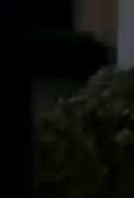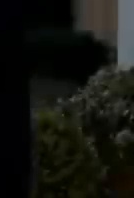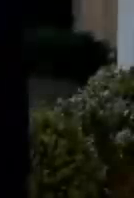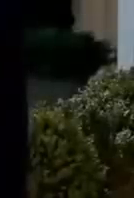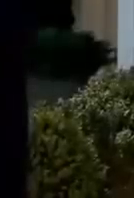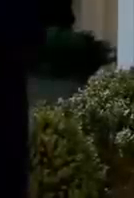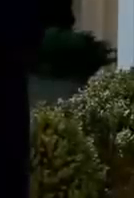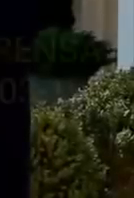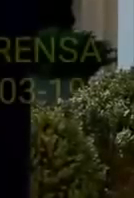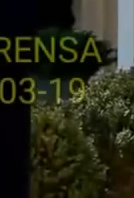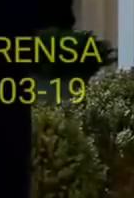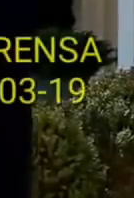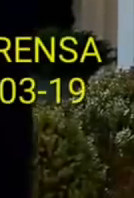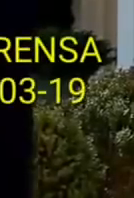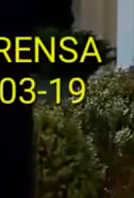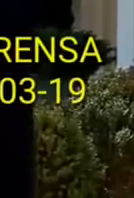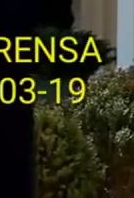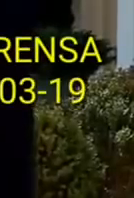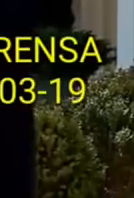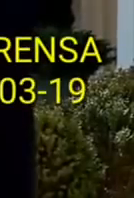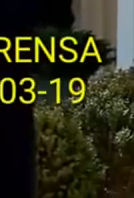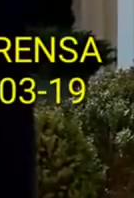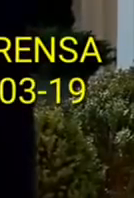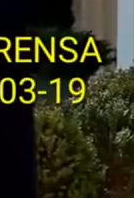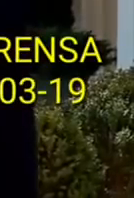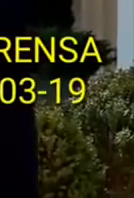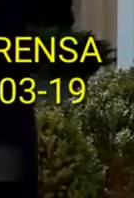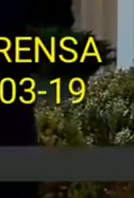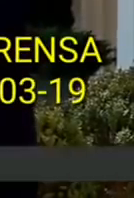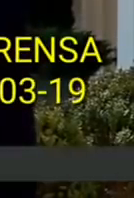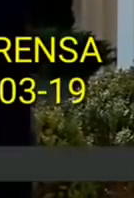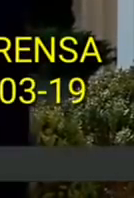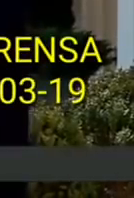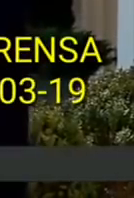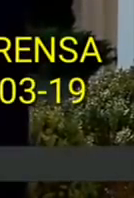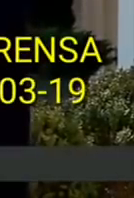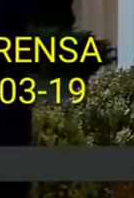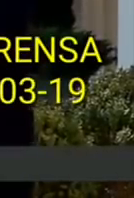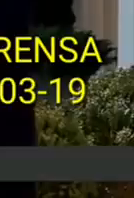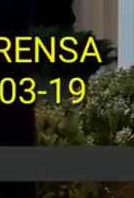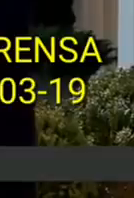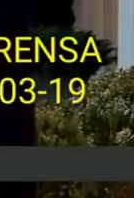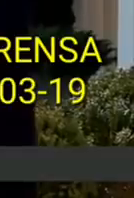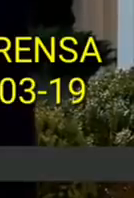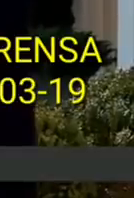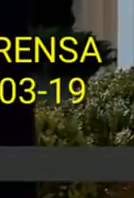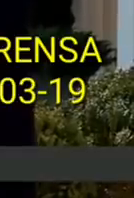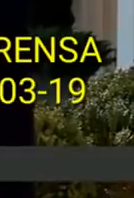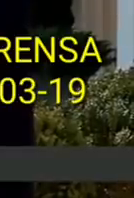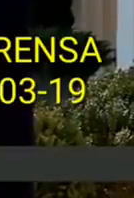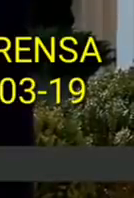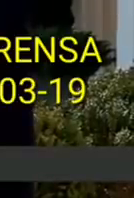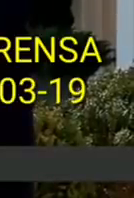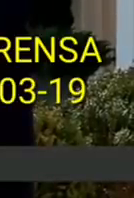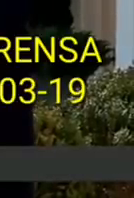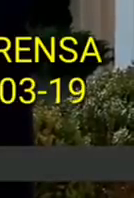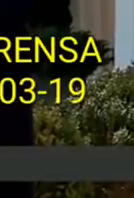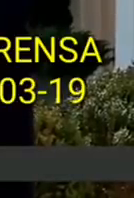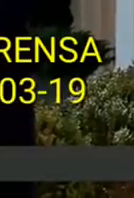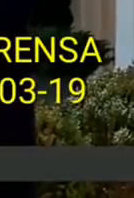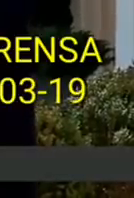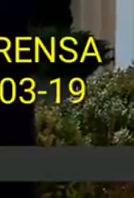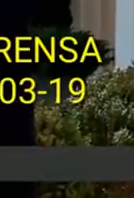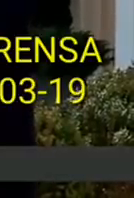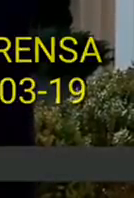Obrigada. Para mim, dar as boas-vindas ao presidente Bolsonaro do Brasil na sua primeira visita